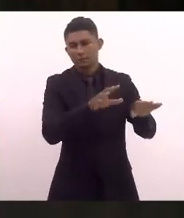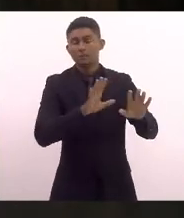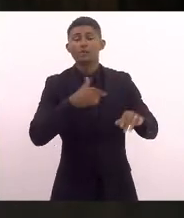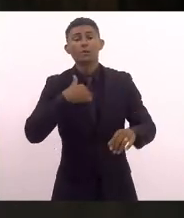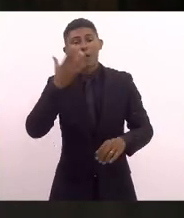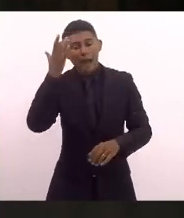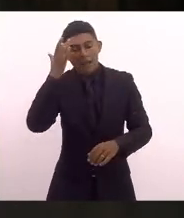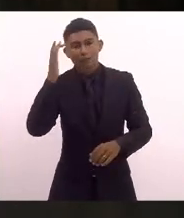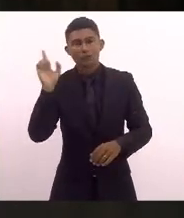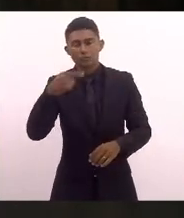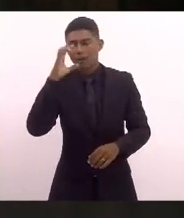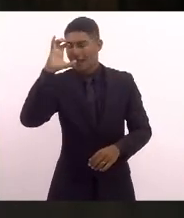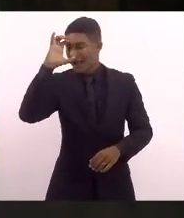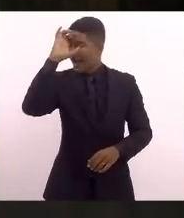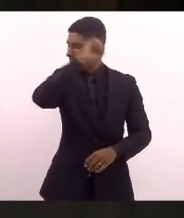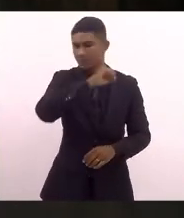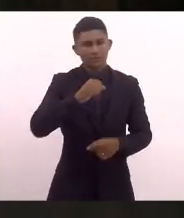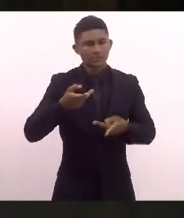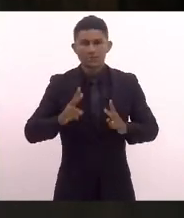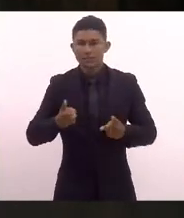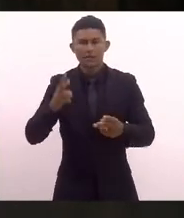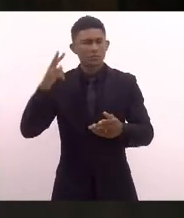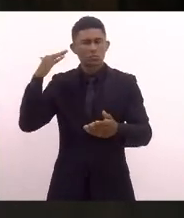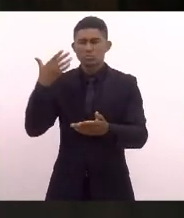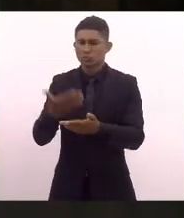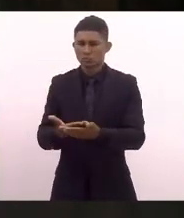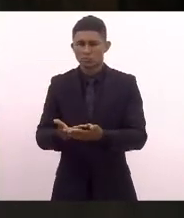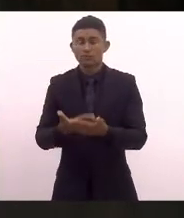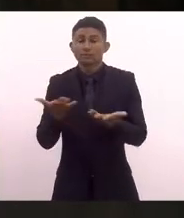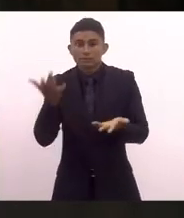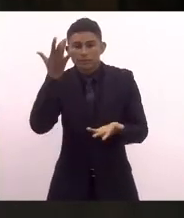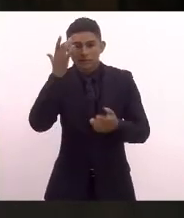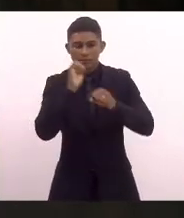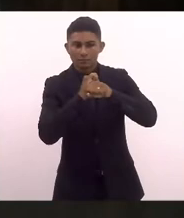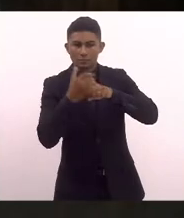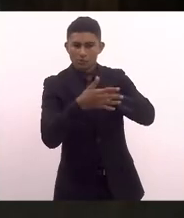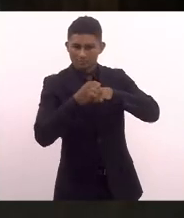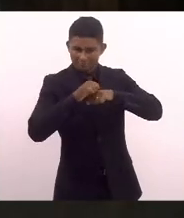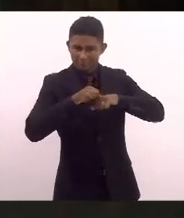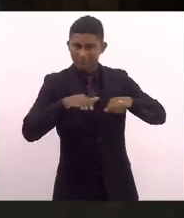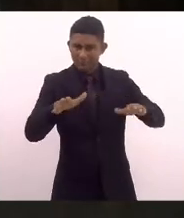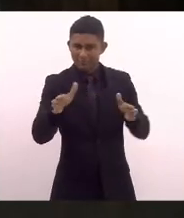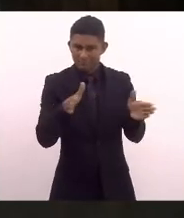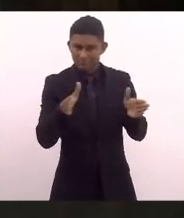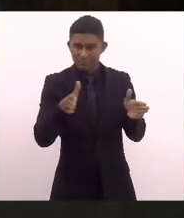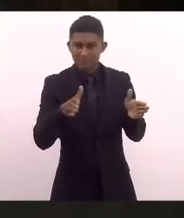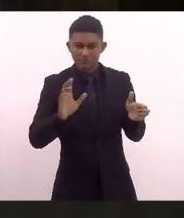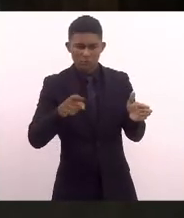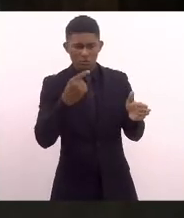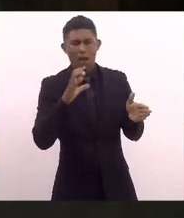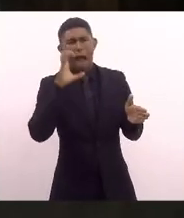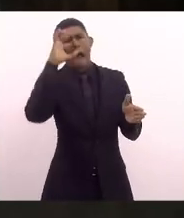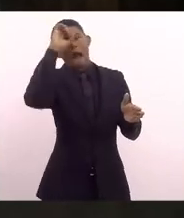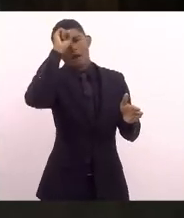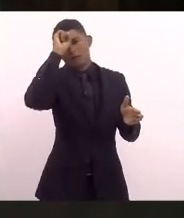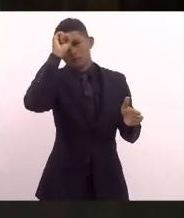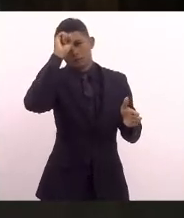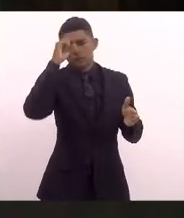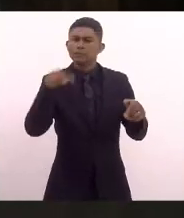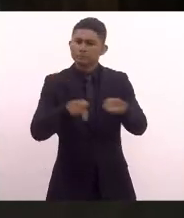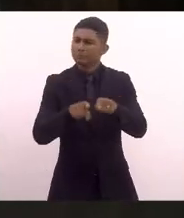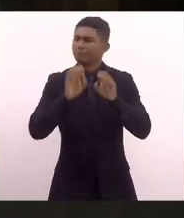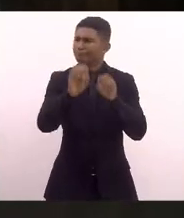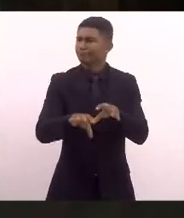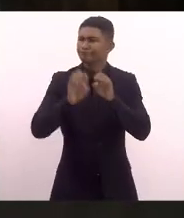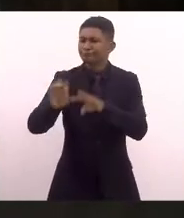aprende. Eu acho que, nesse processo da Covid, a gente deu mais lições do que aprendeu. Concordo plenamente